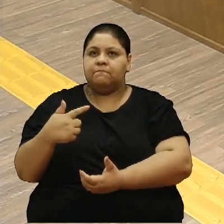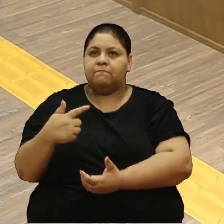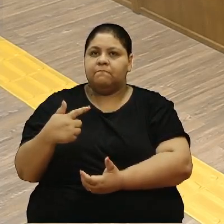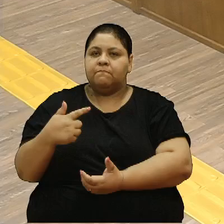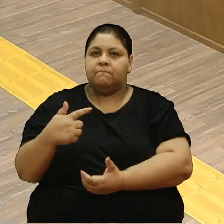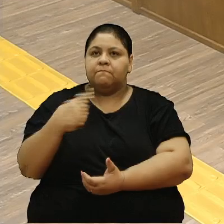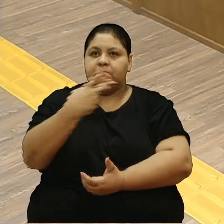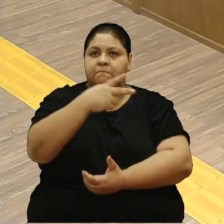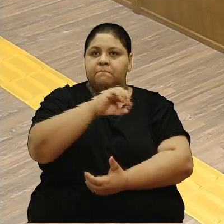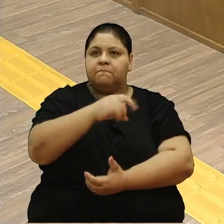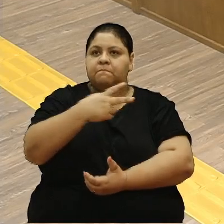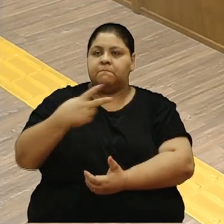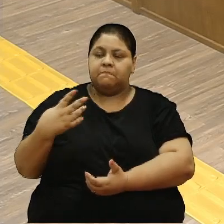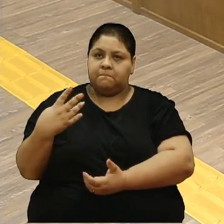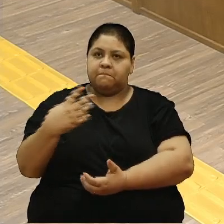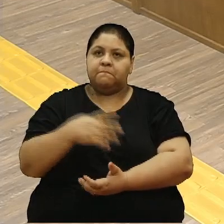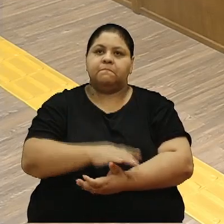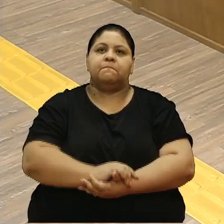ano 2024.